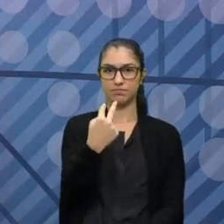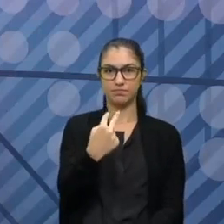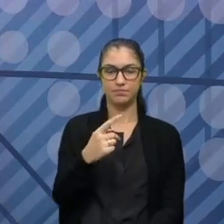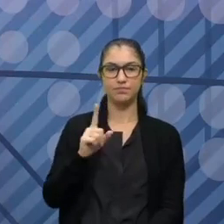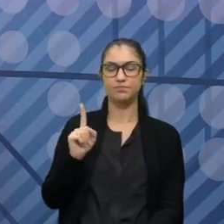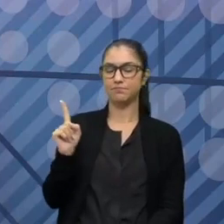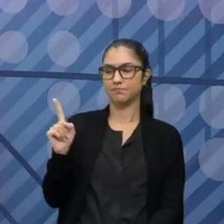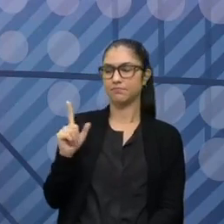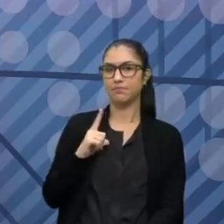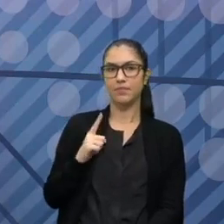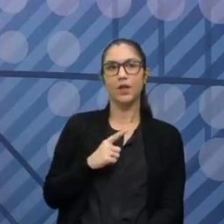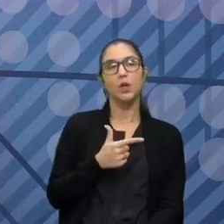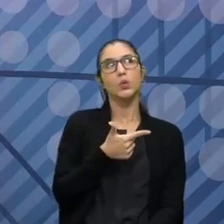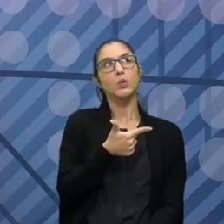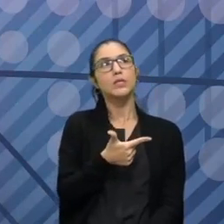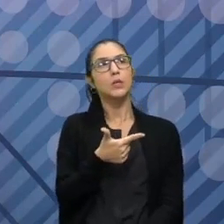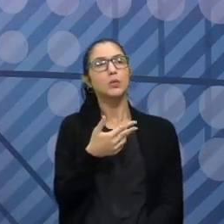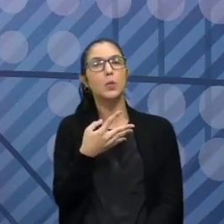exemplo,